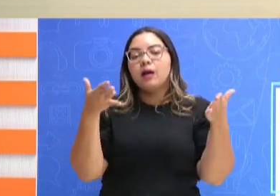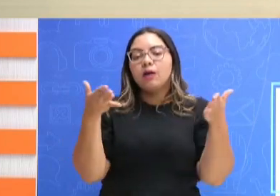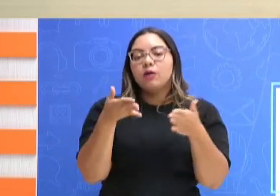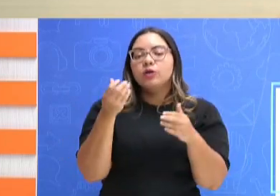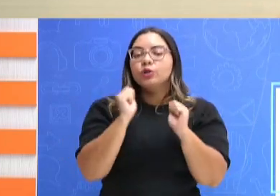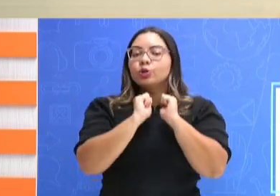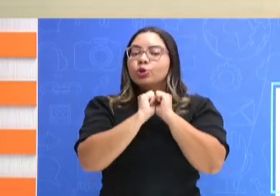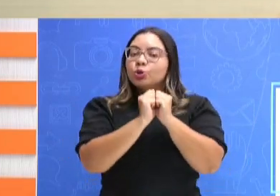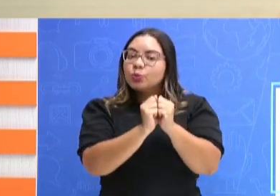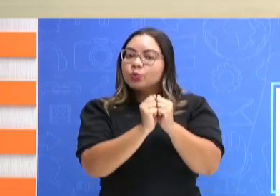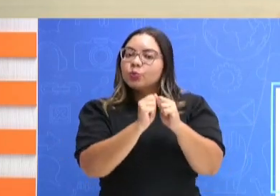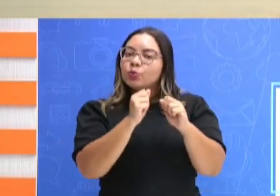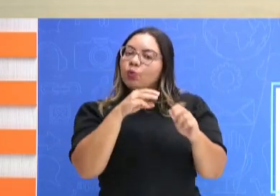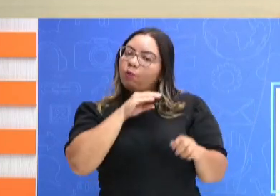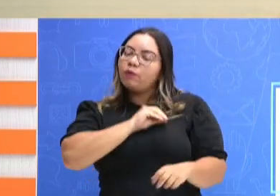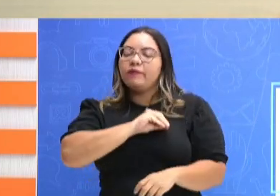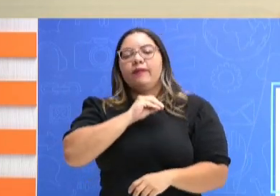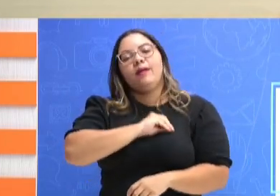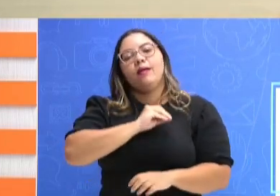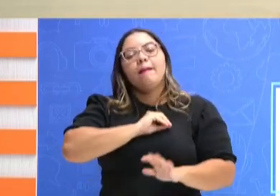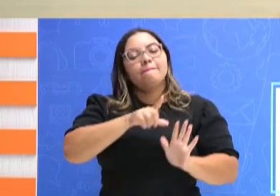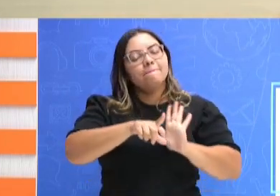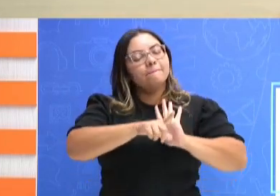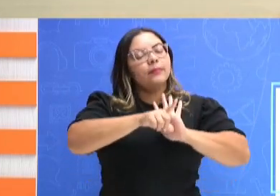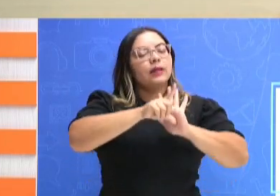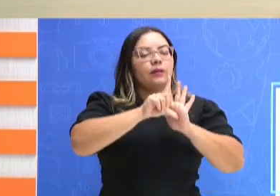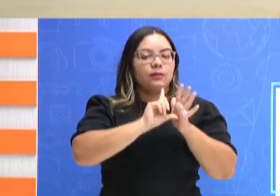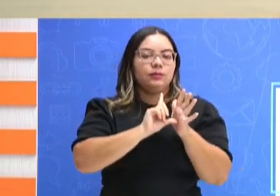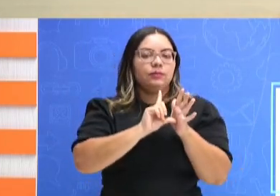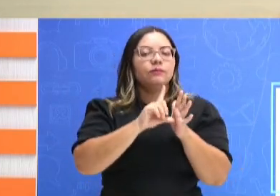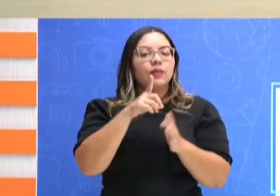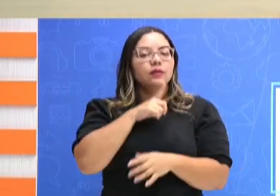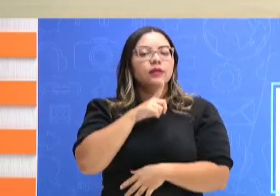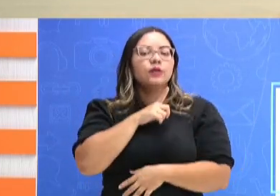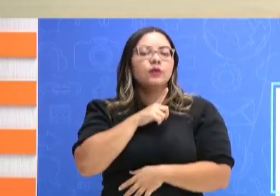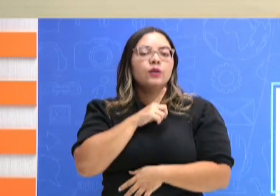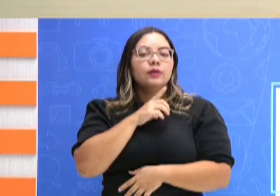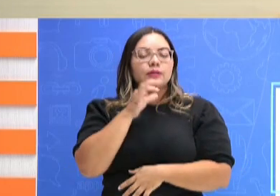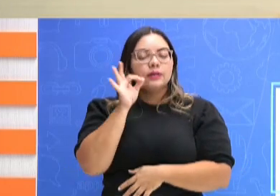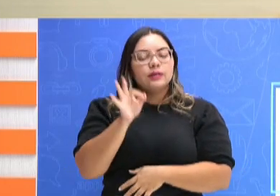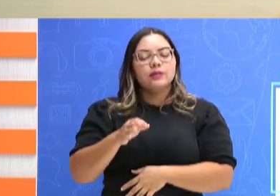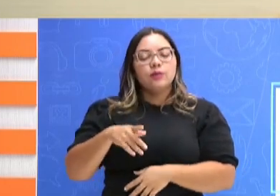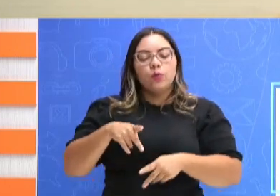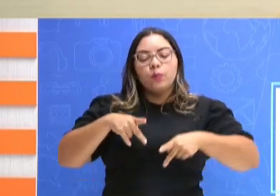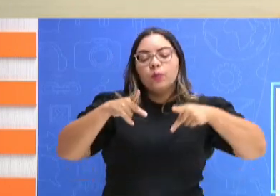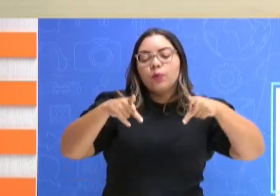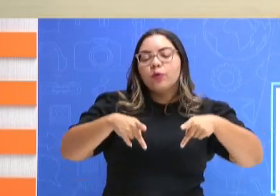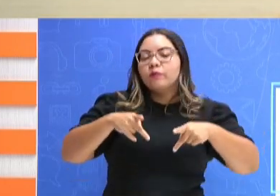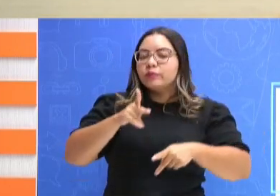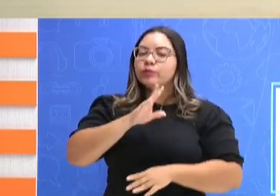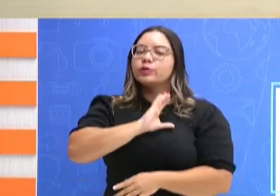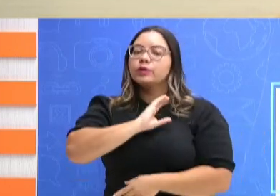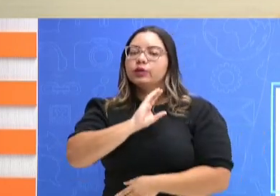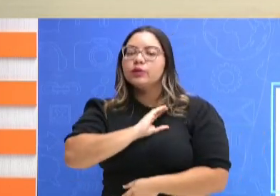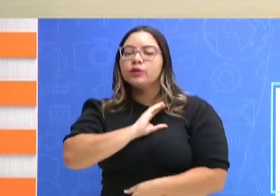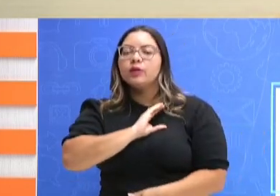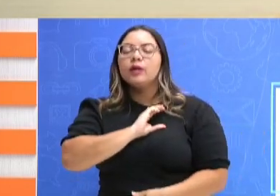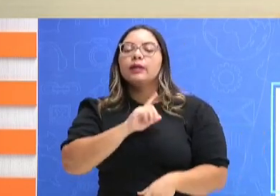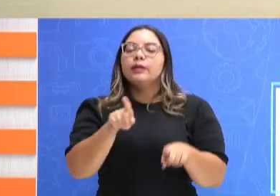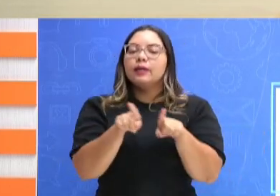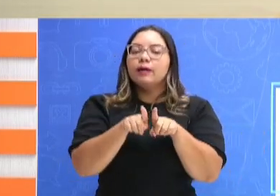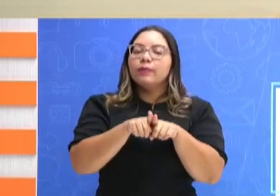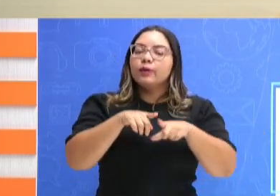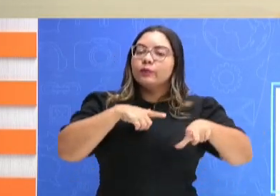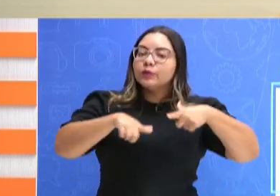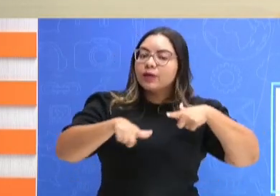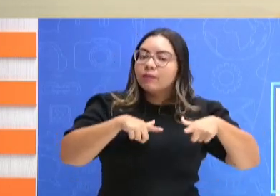salário do mês antecipado, muito mais ainda. Então, tenho certeza que para a população de Caxias, tenho certeza que para o funcionalismo